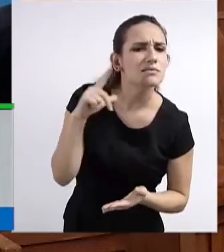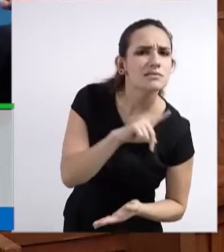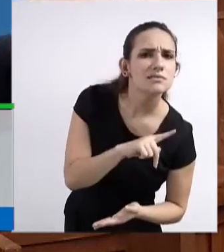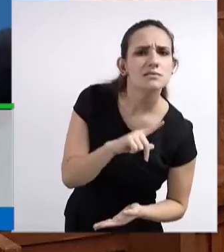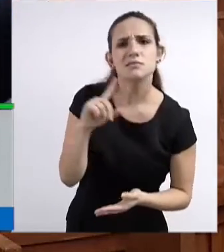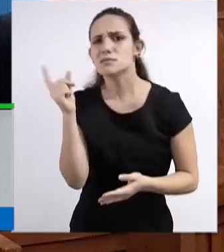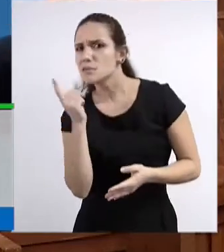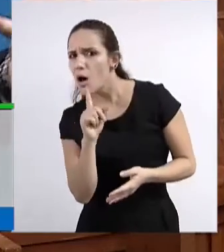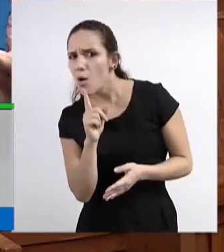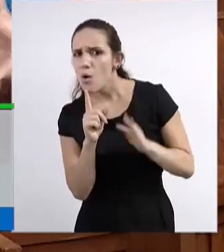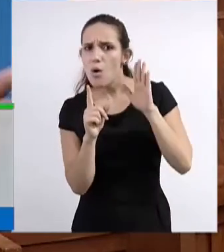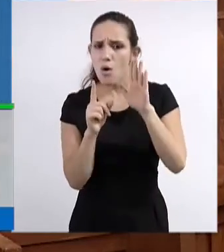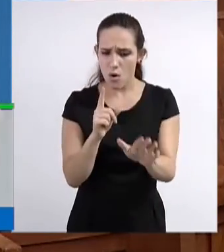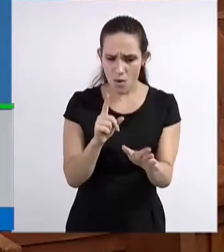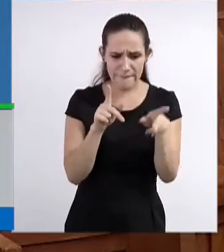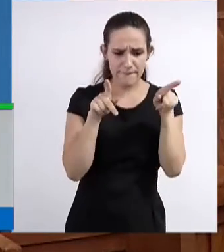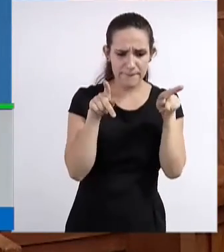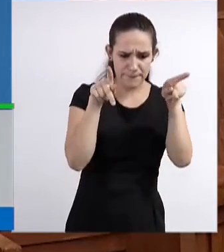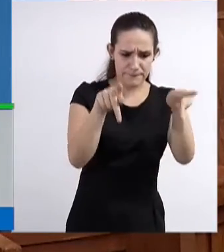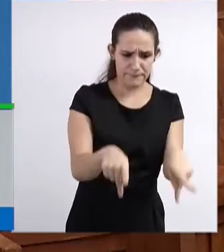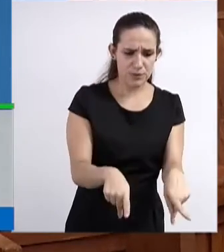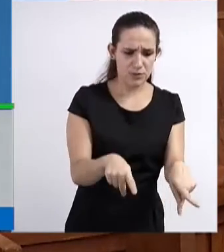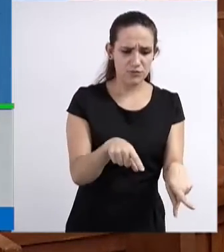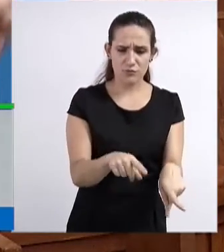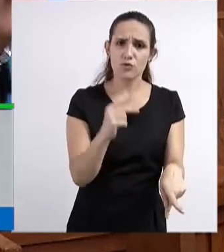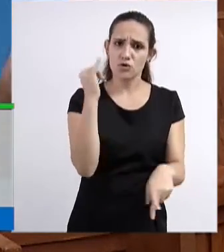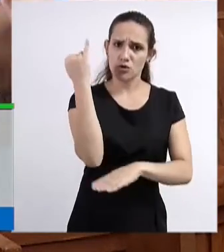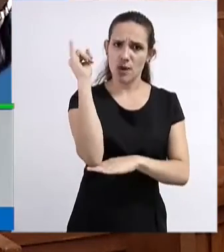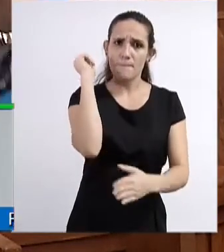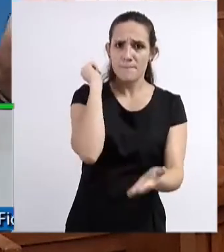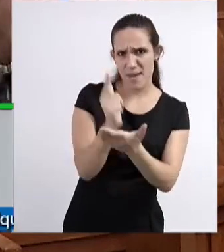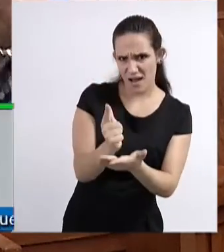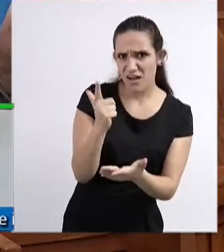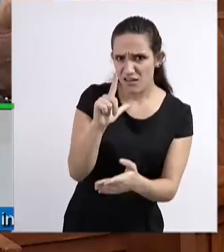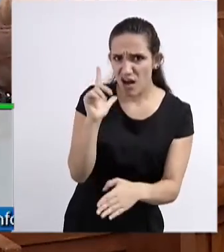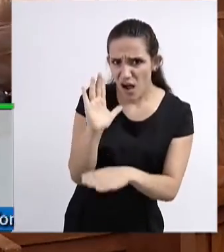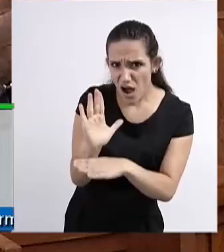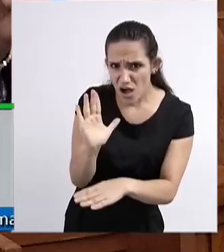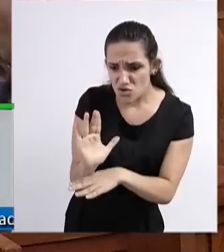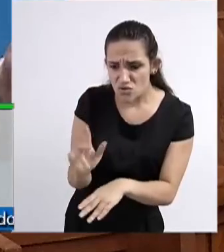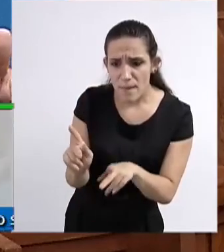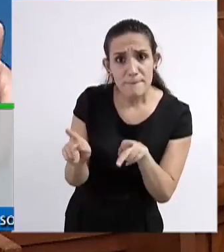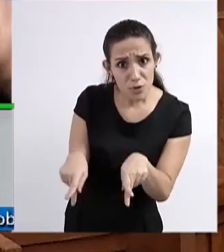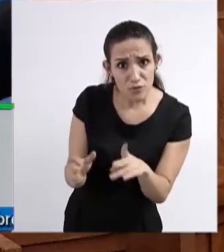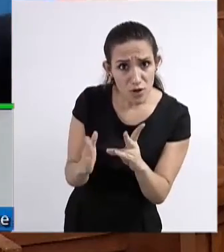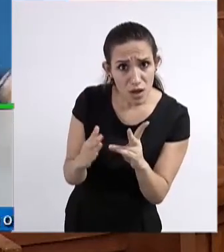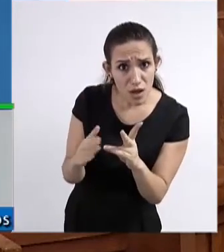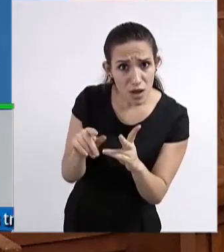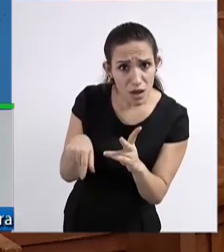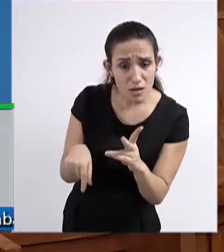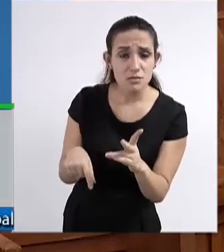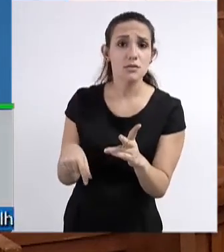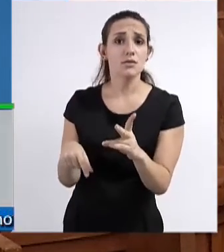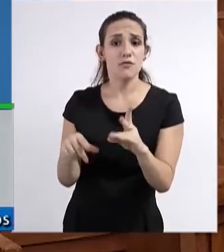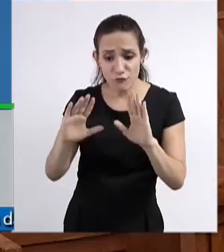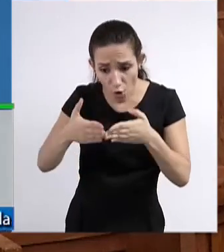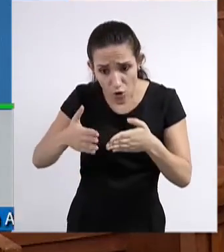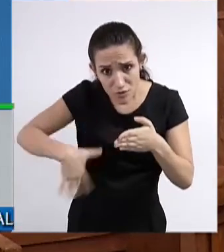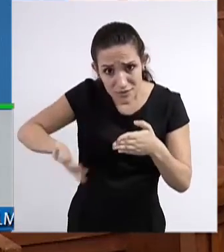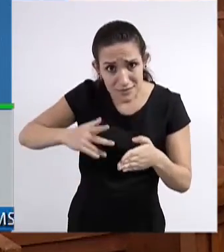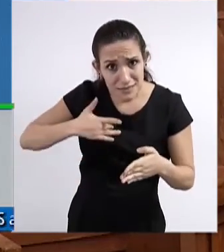sendo colocado pelo povo brasileiro, através de seus impostos, efetivamente está chegando para os indígenas, notadamente